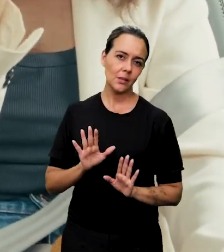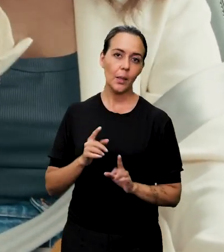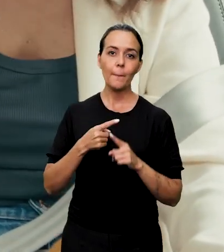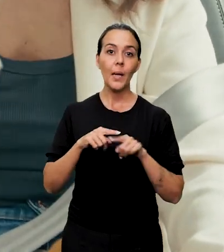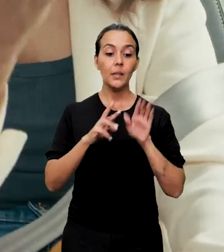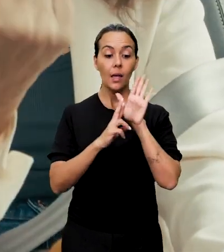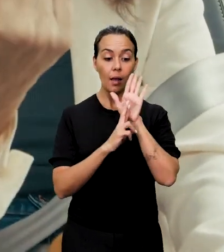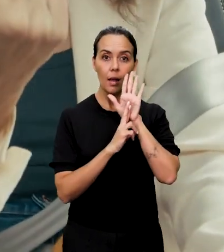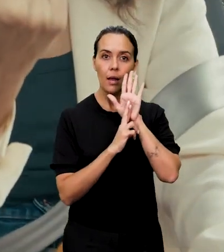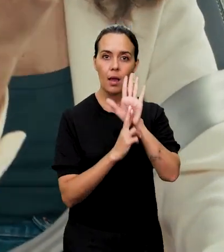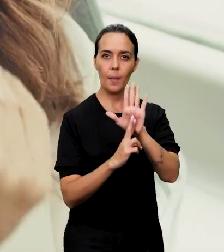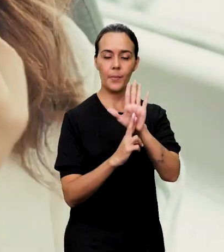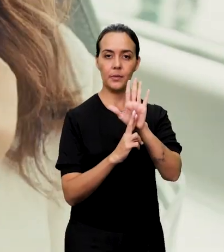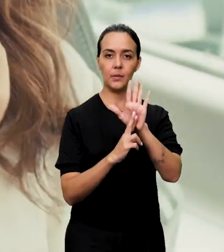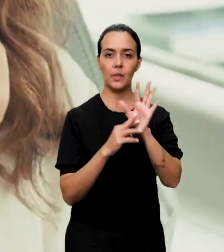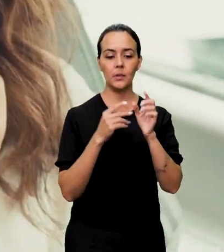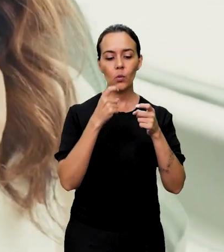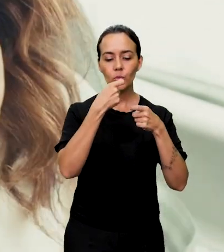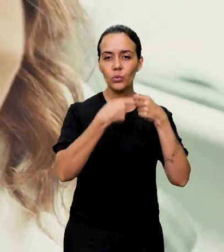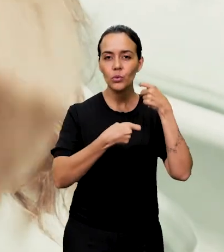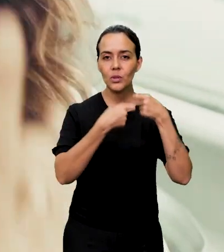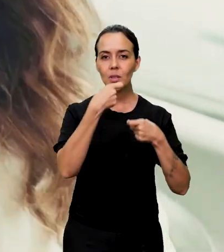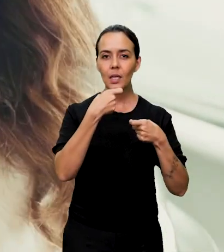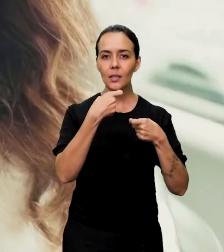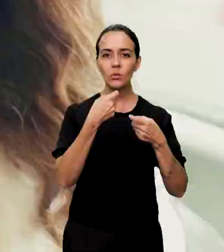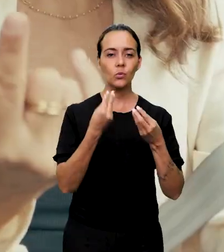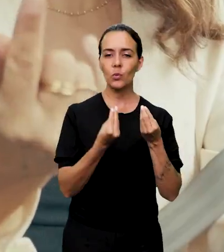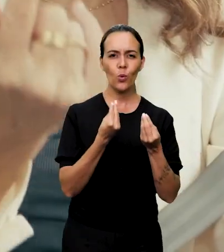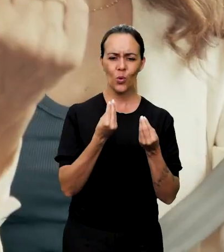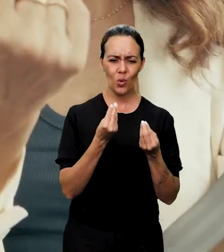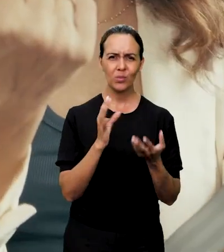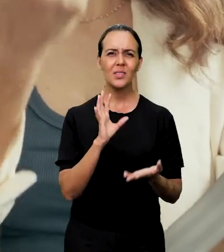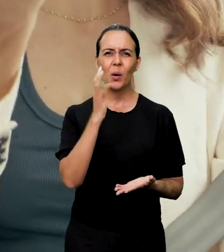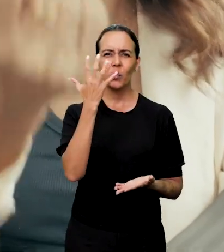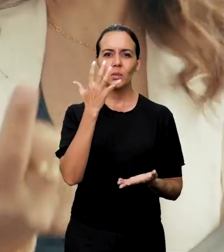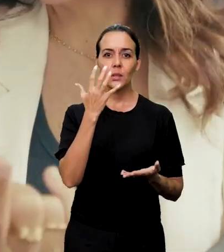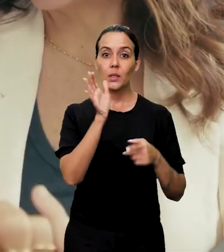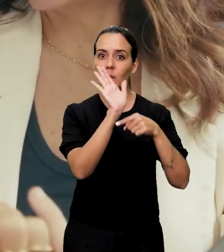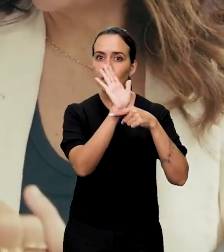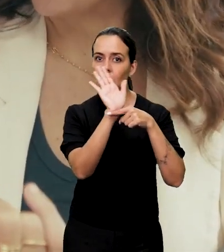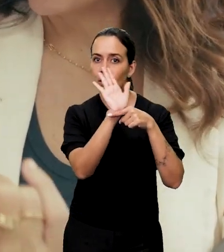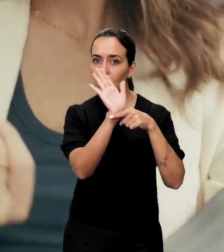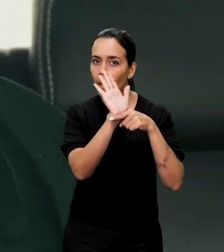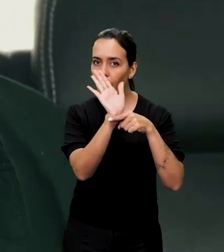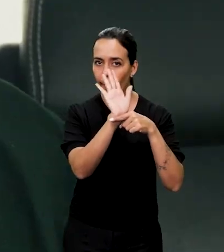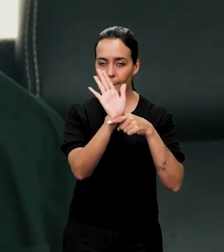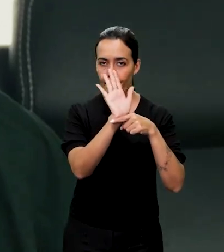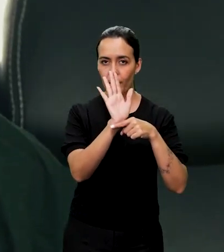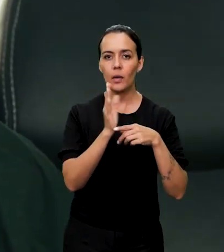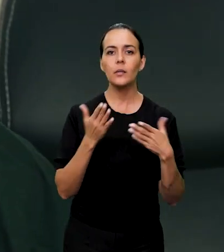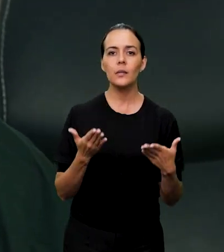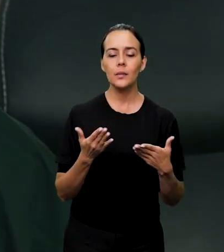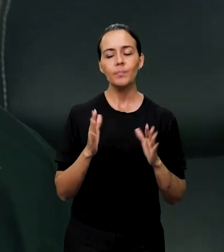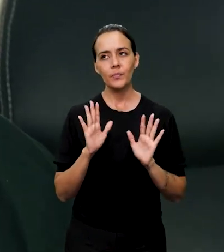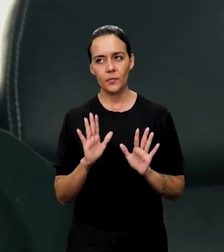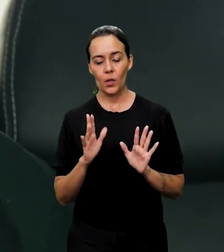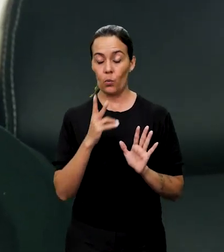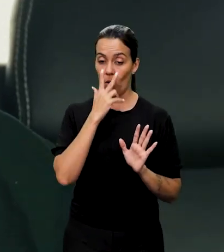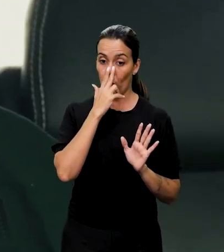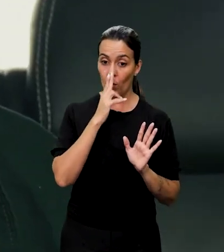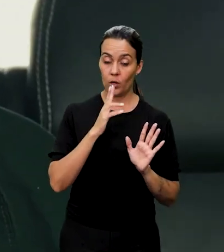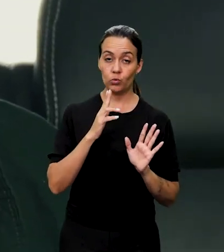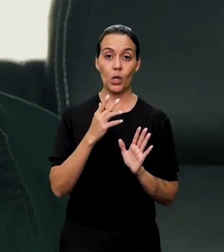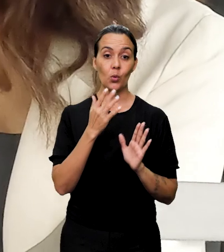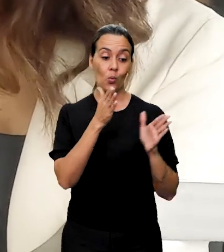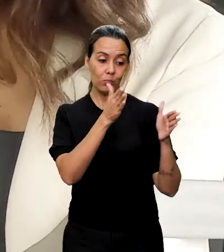da representação de como esse sexo está nas telas. Usa óculos Acho escuros. que tem uma parte que é mais ou